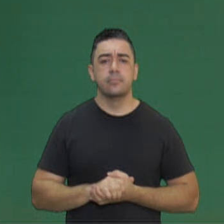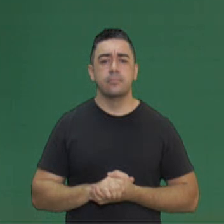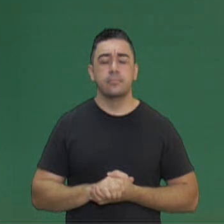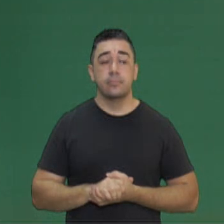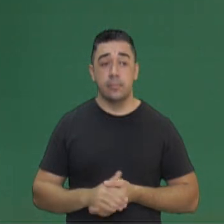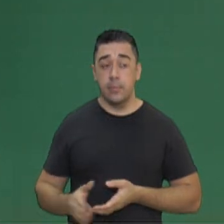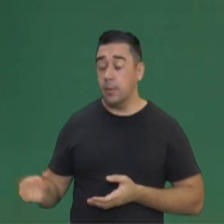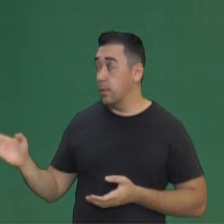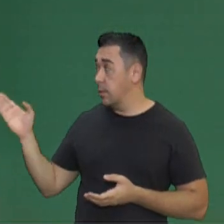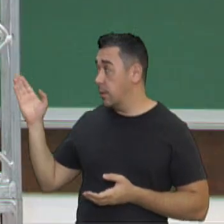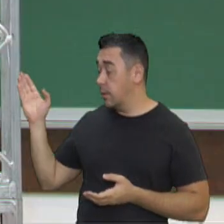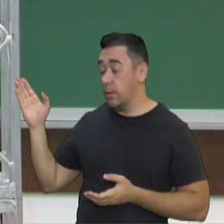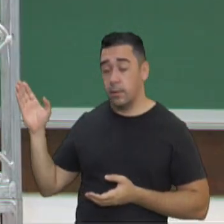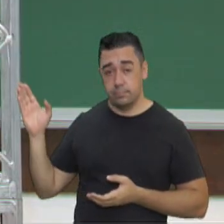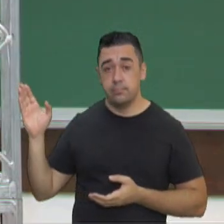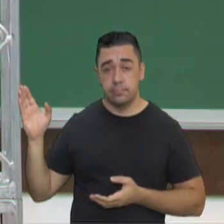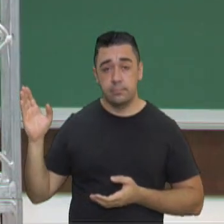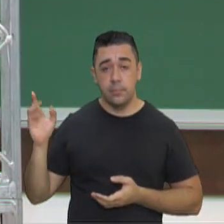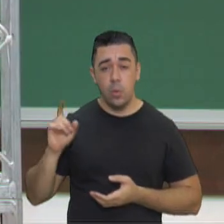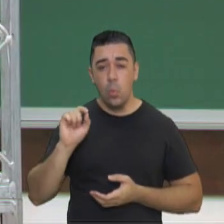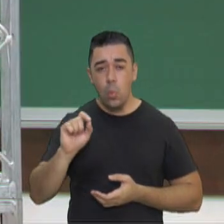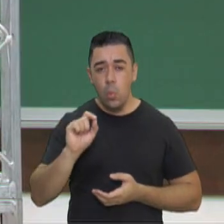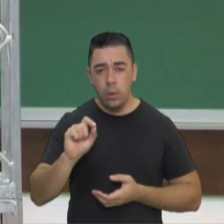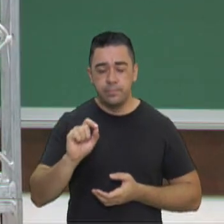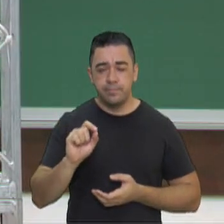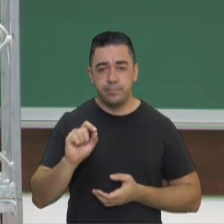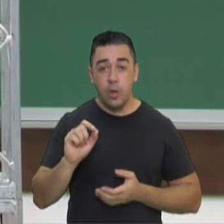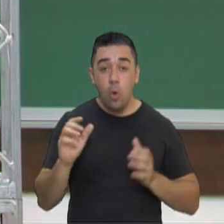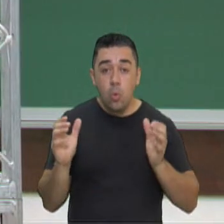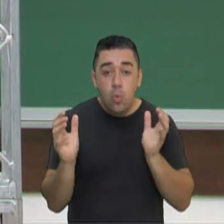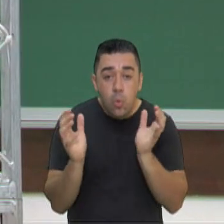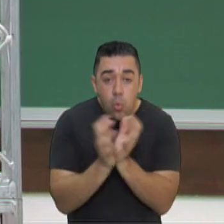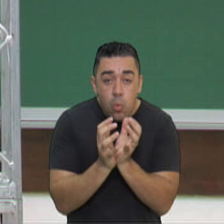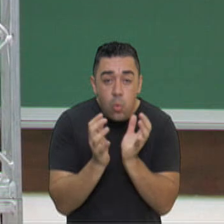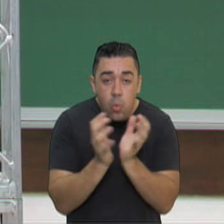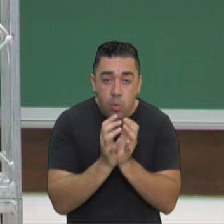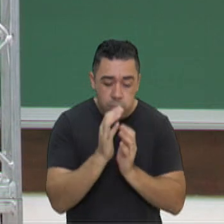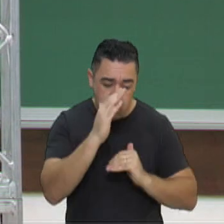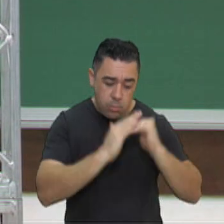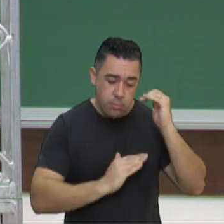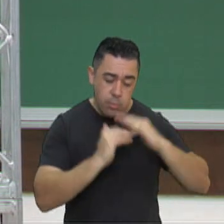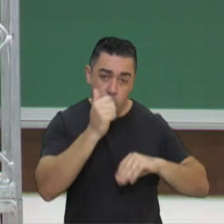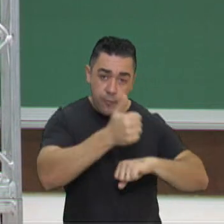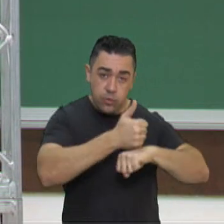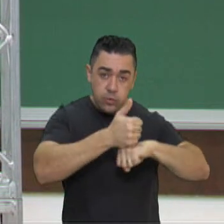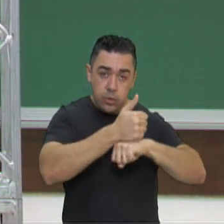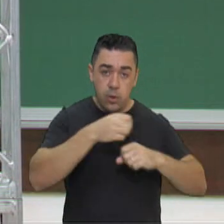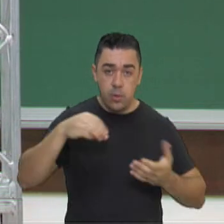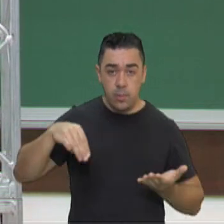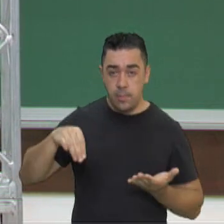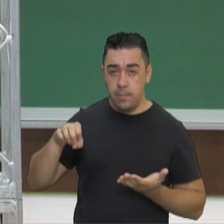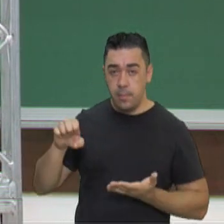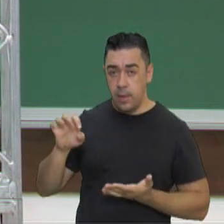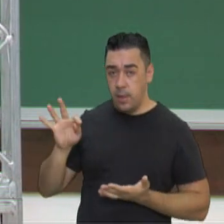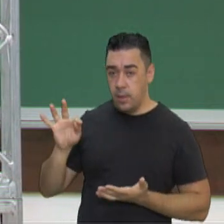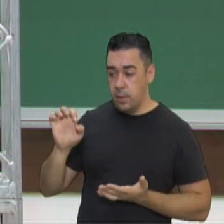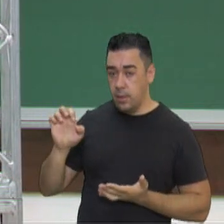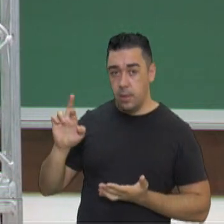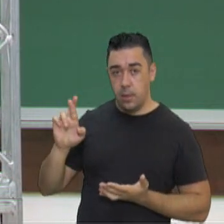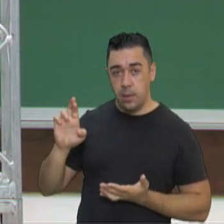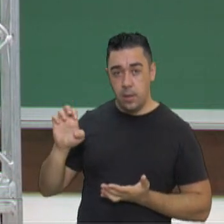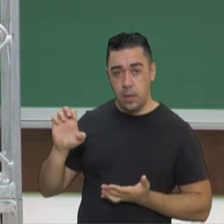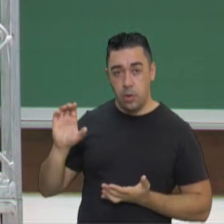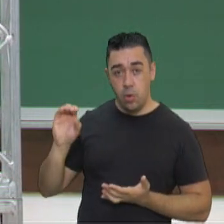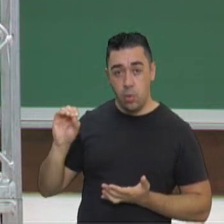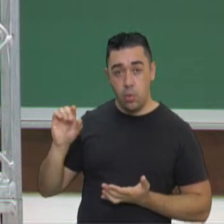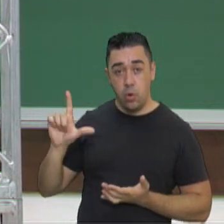Essa previsão do tempo, ela é formulada por profissionais chamados de meteorologistas. Então,